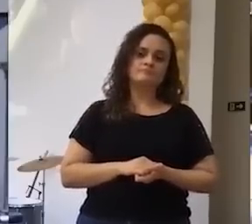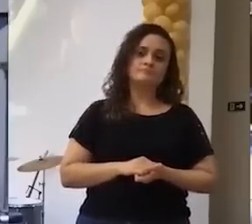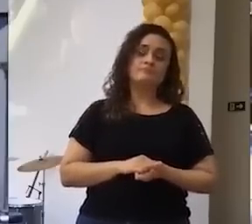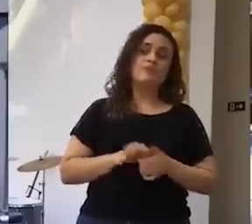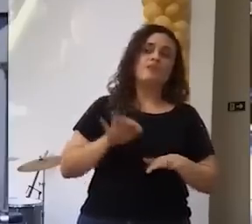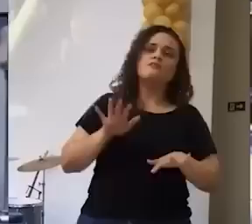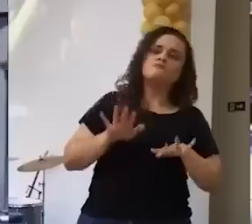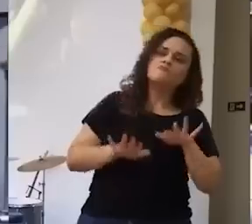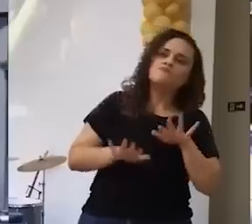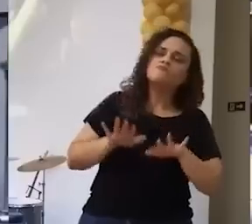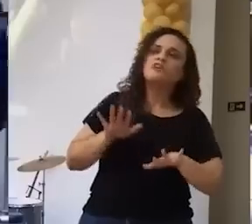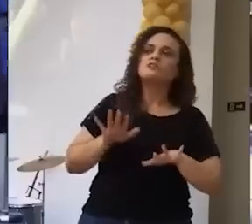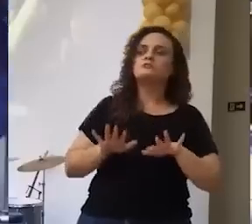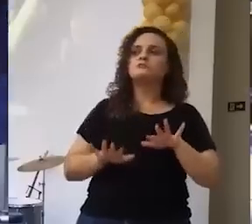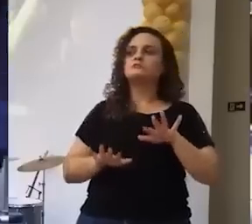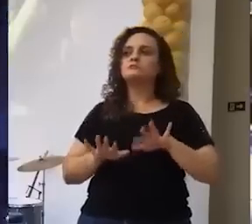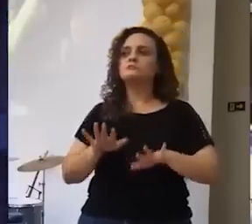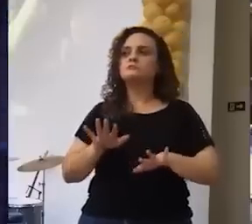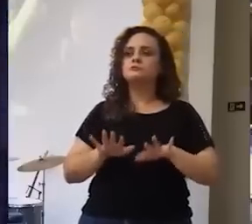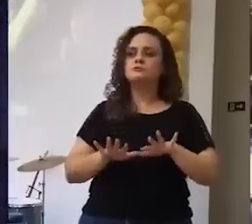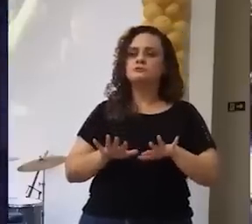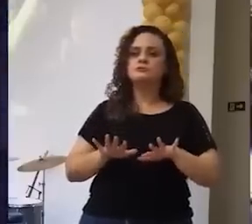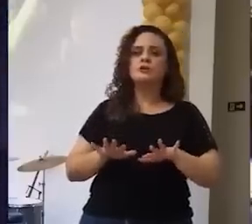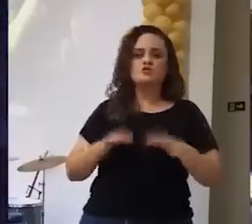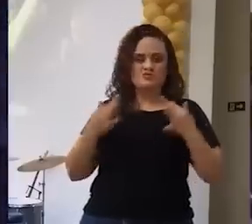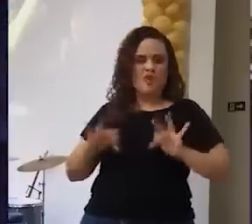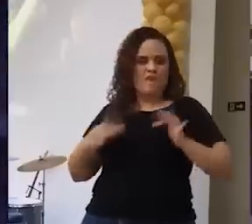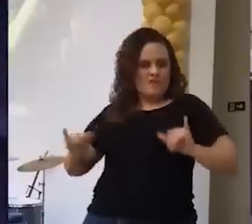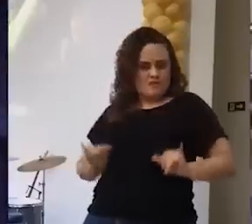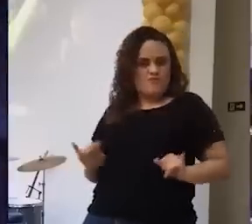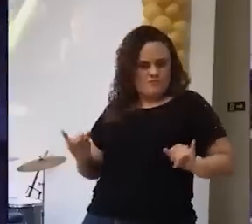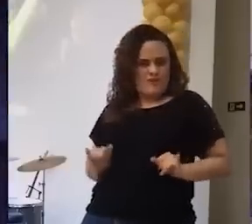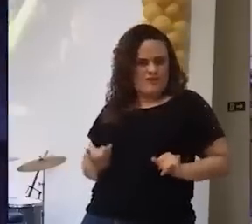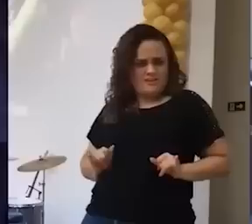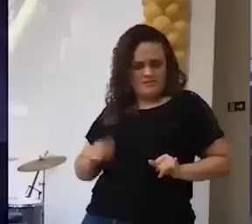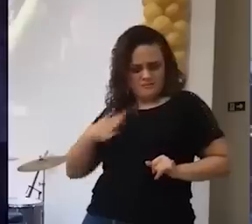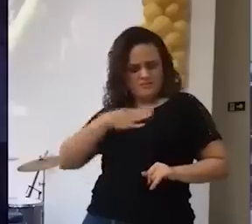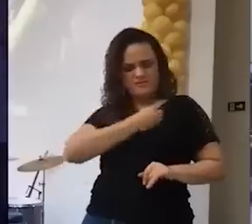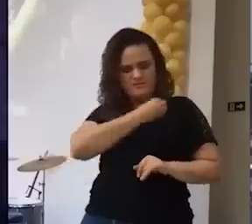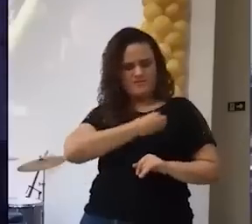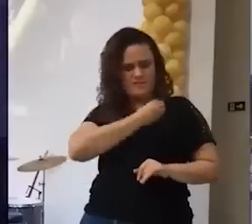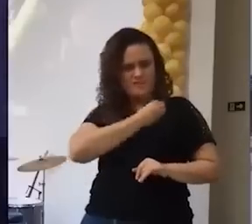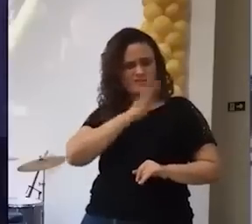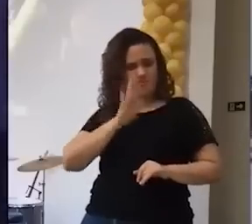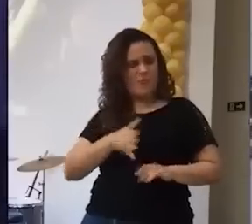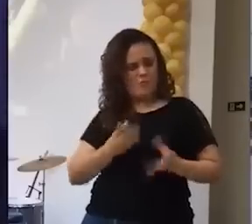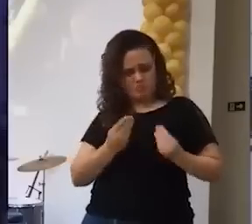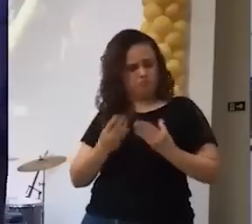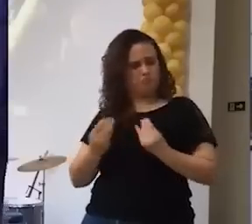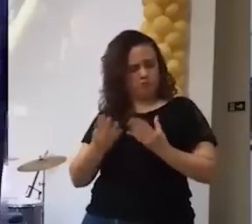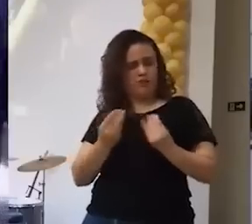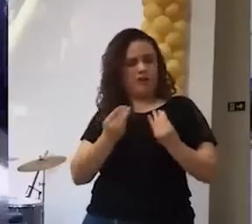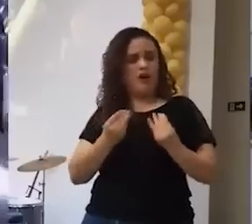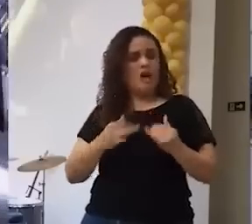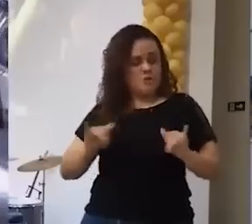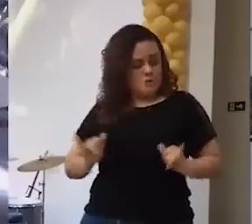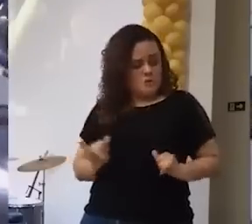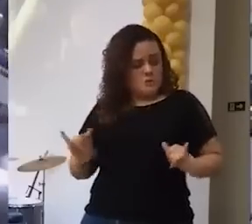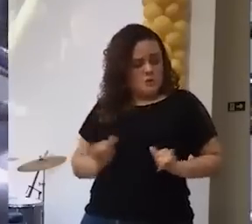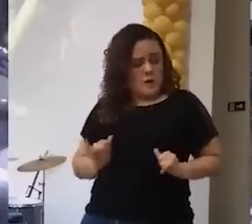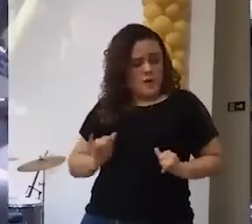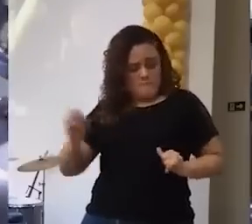Talvez, de todas as dores que eu já passei na vida, e já passei por muitas, a dor mais avassaladora que atingiu minha